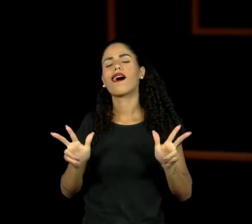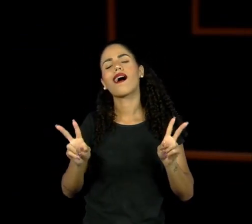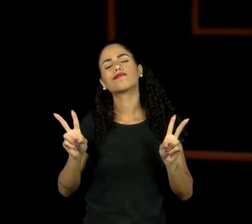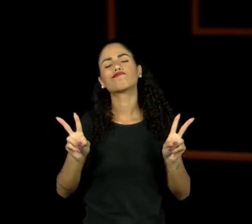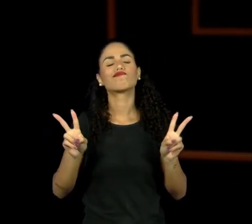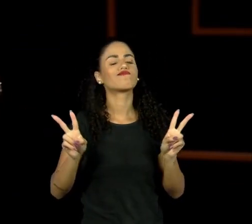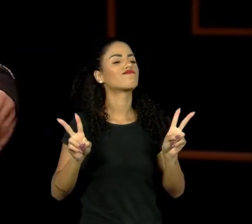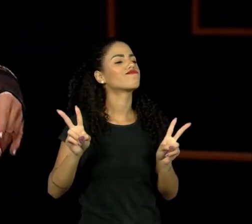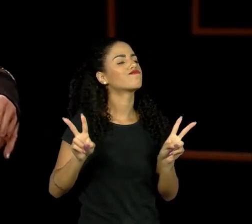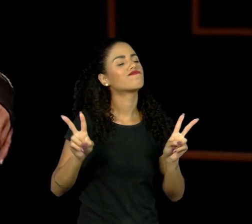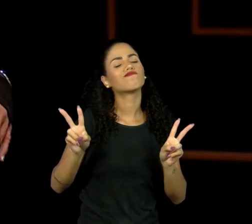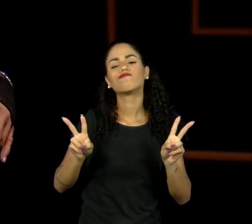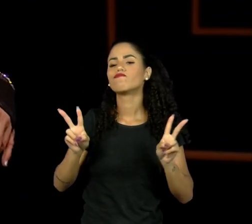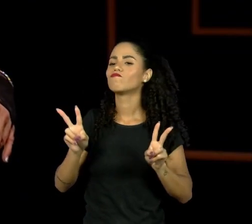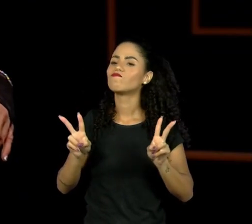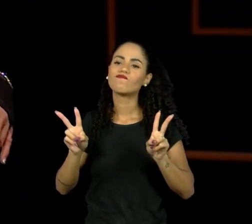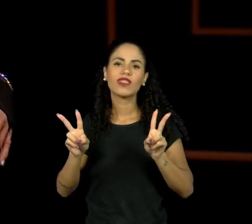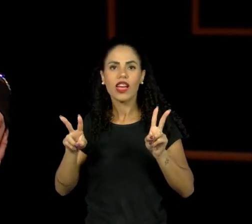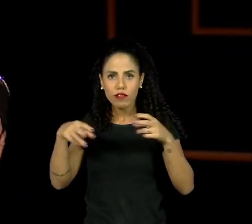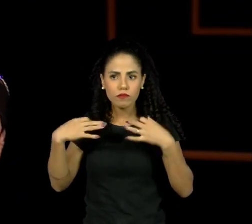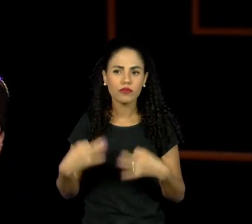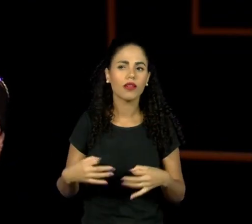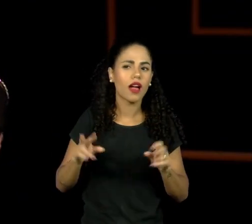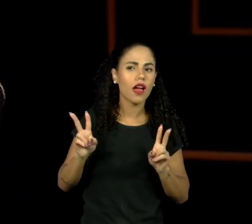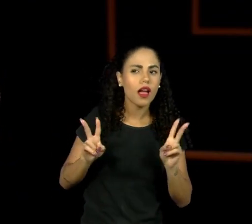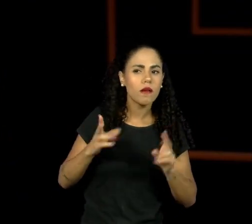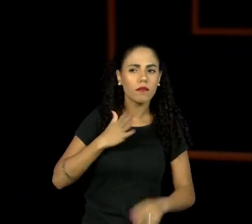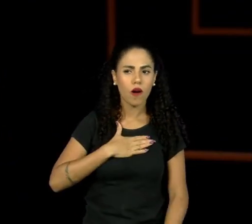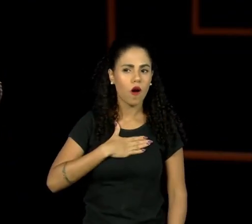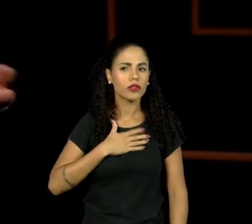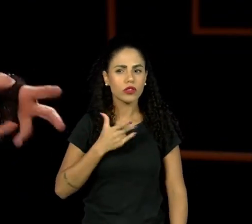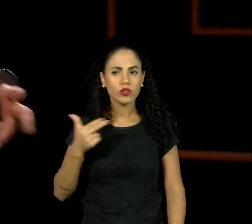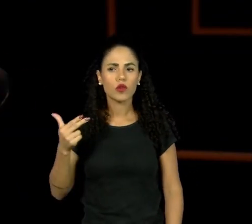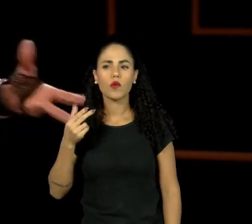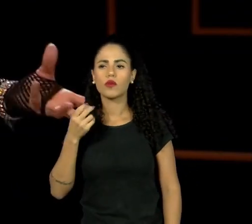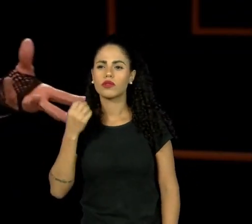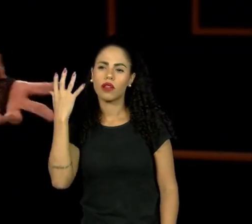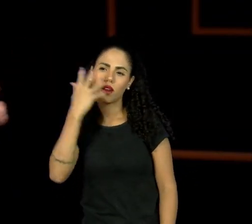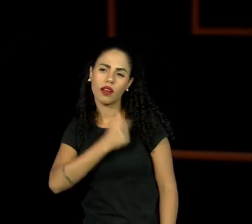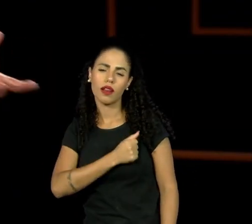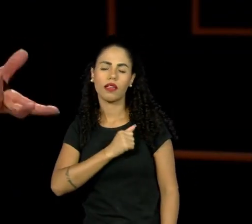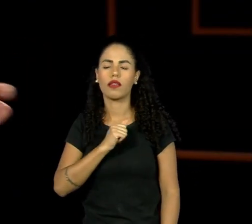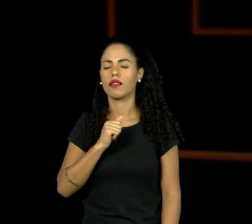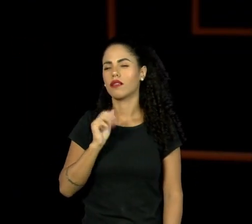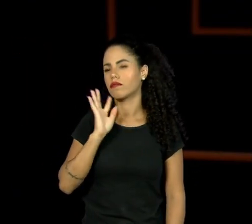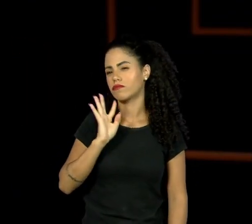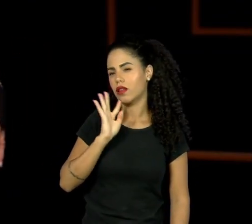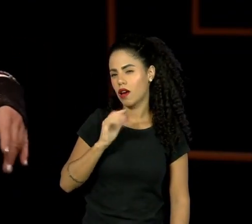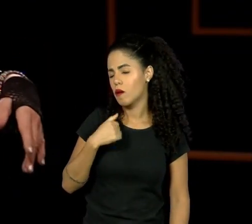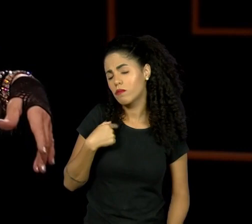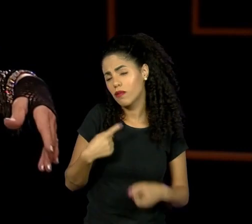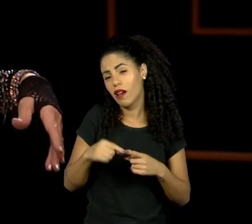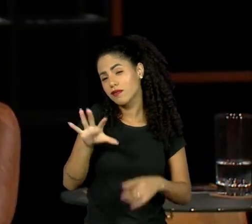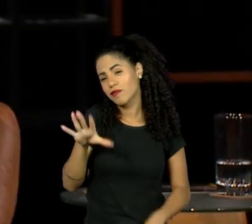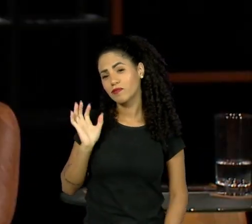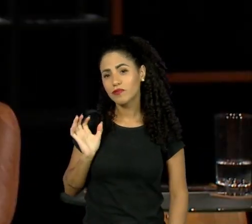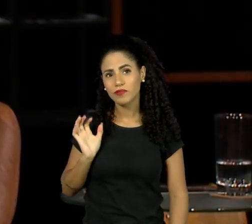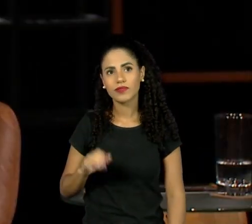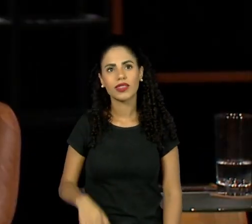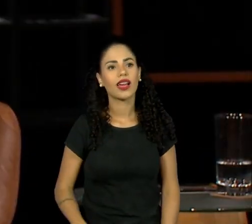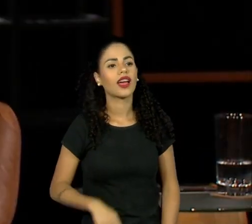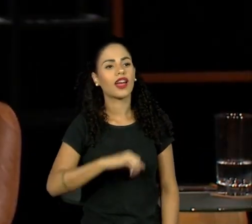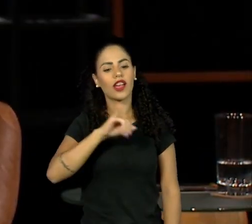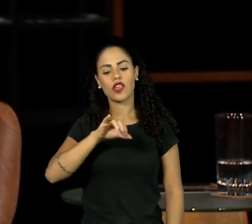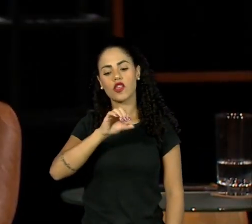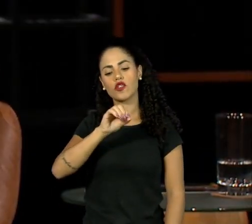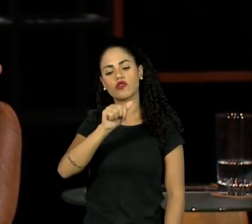sou hippie bicho terra, não. Eu sou hippie que gosta de coisa transadamente linda, porque tem que ser. E o João Gilberto acabou se tornando